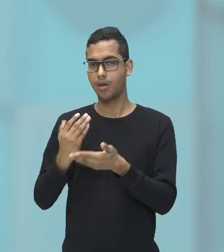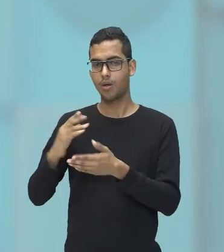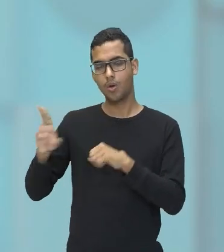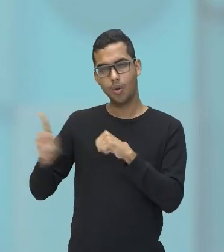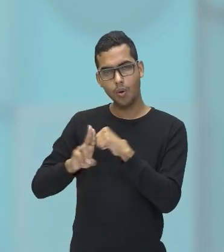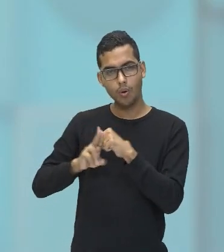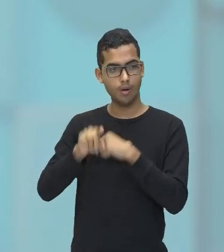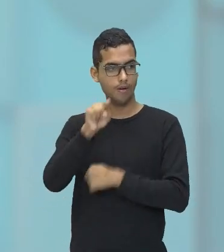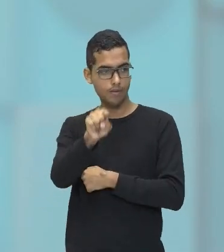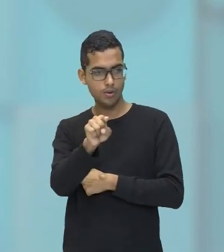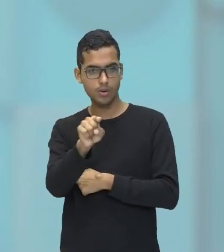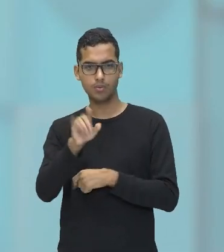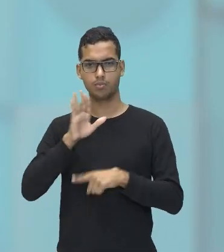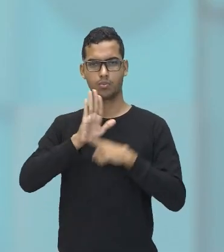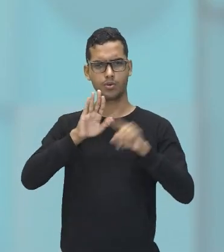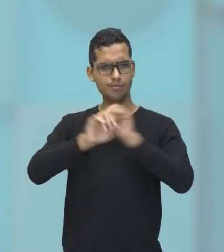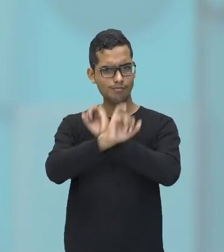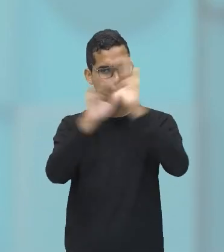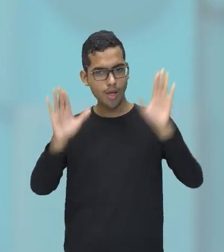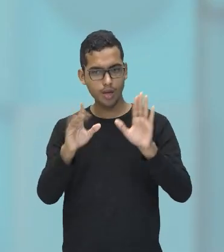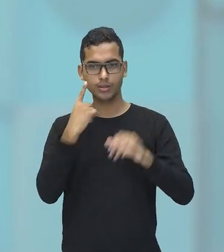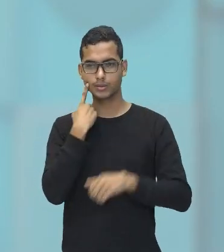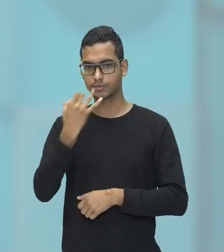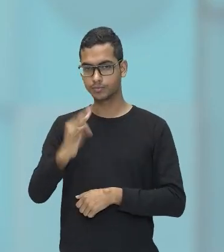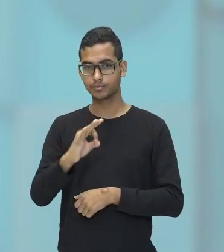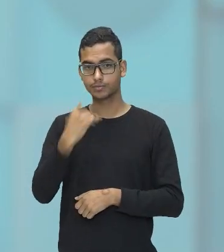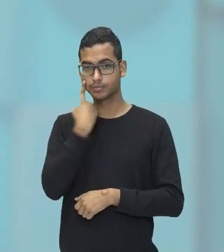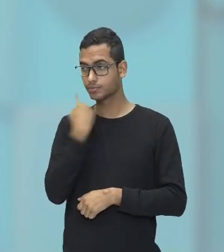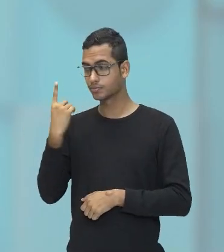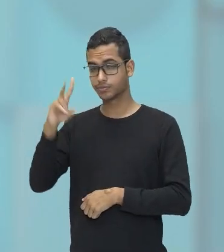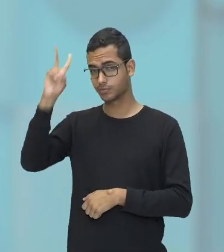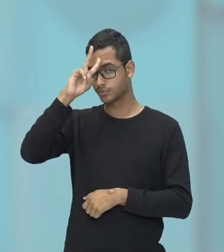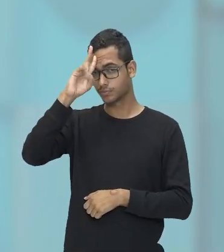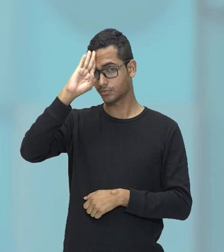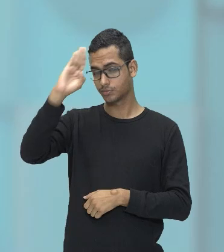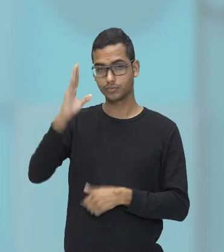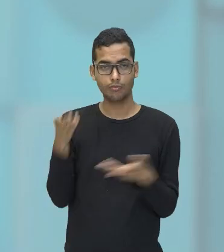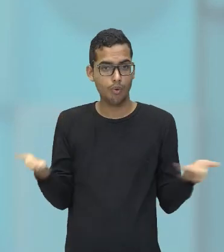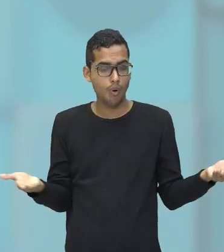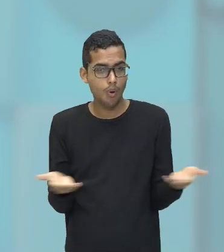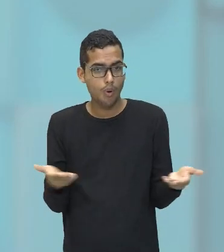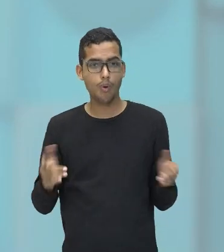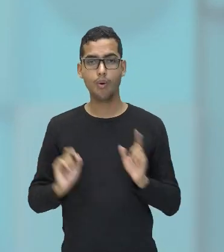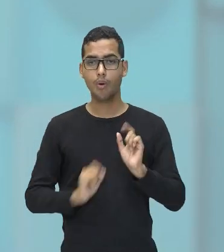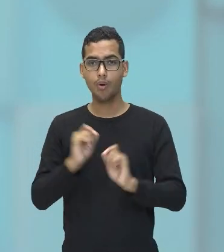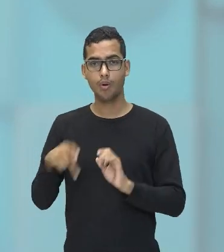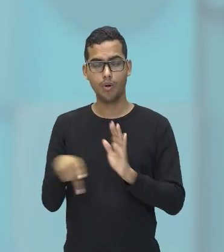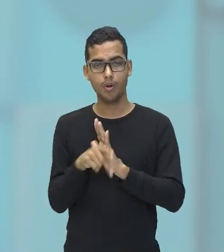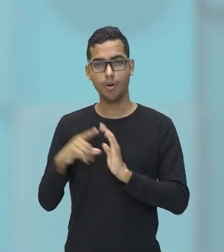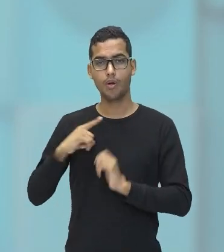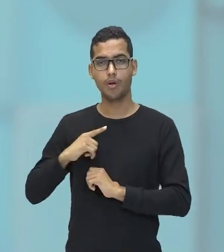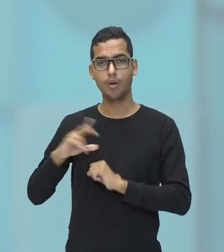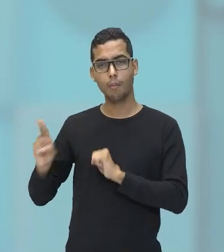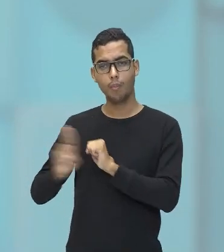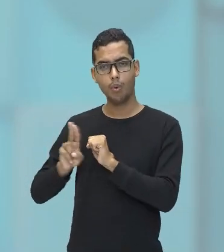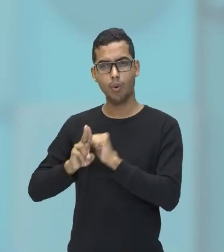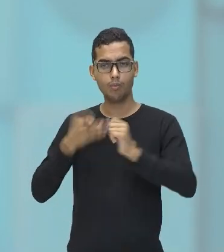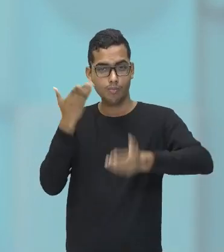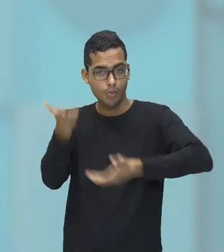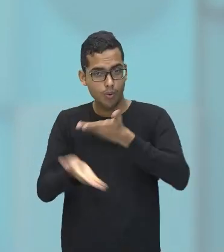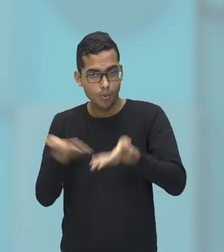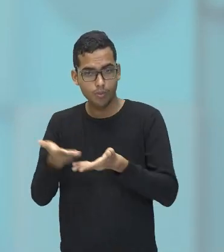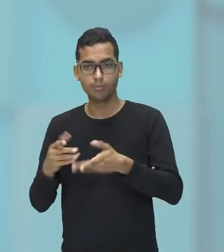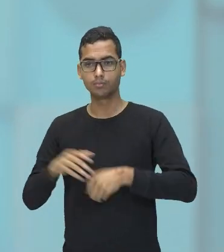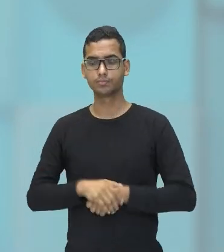aparecendo em evidência no último cartaz. E a gente tem que lembrar que originalmente ele é um pronome de tratamento, mas na